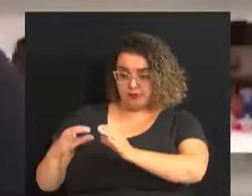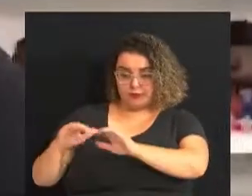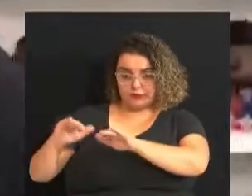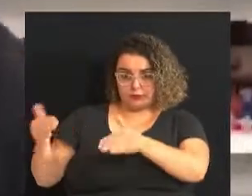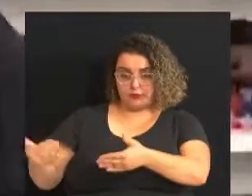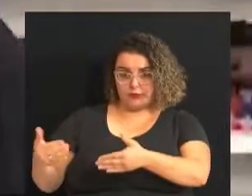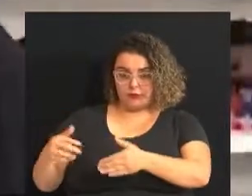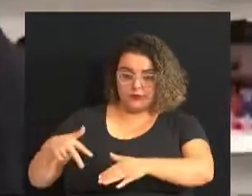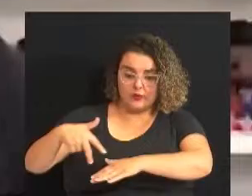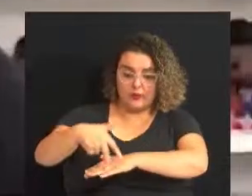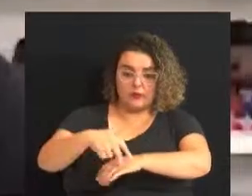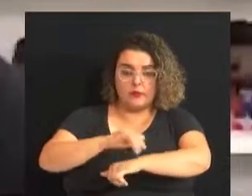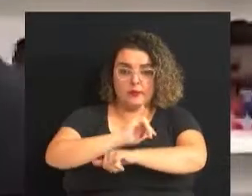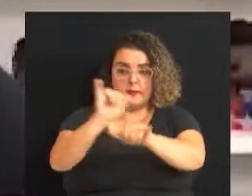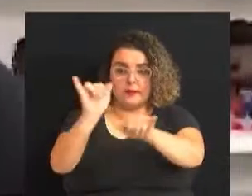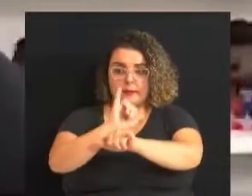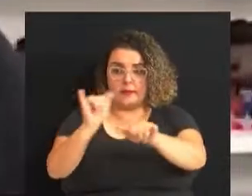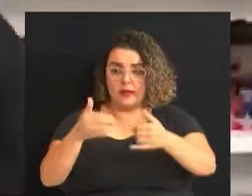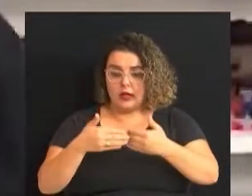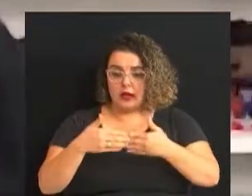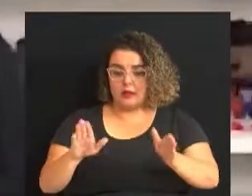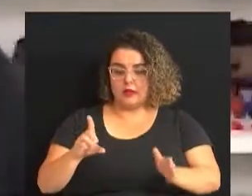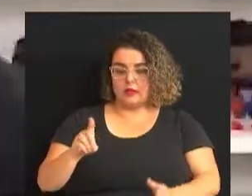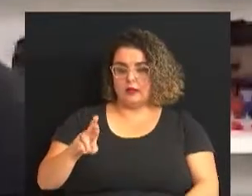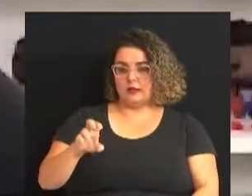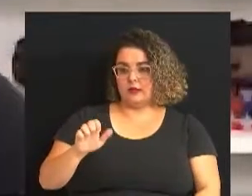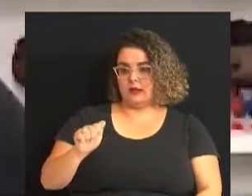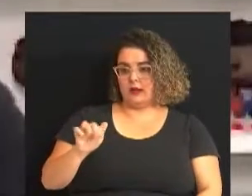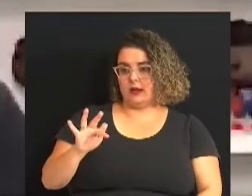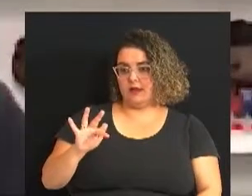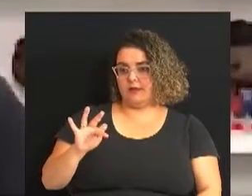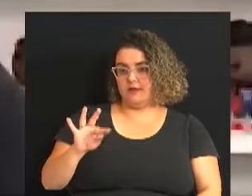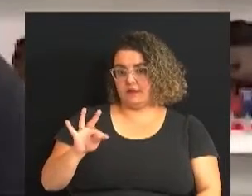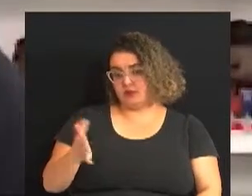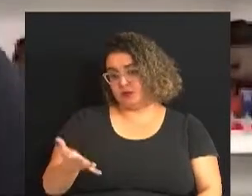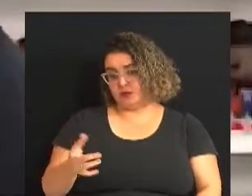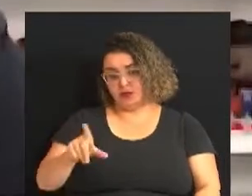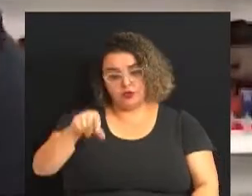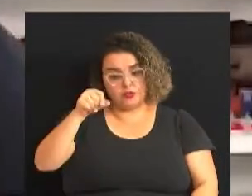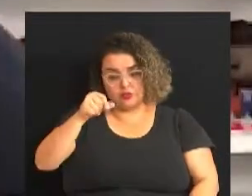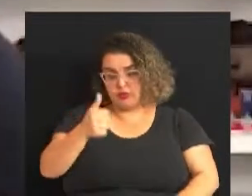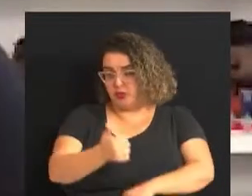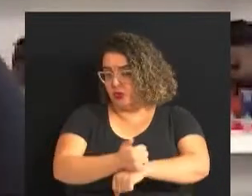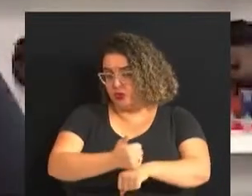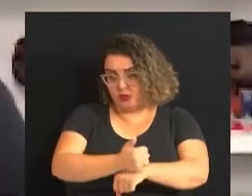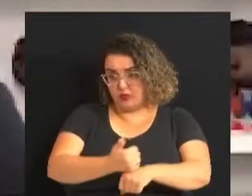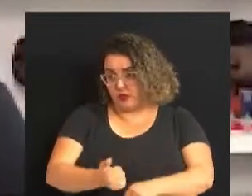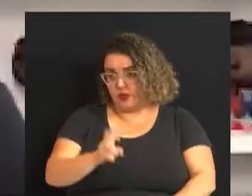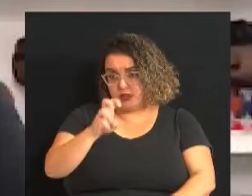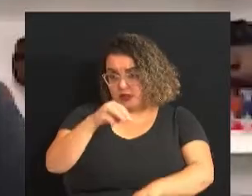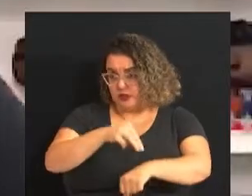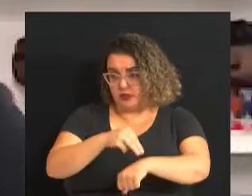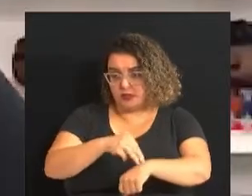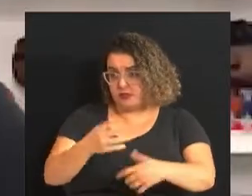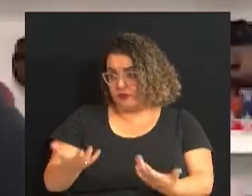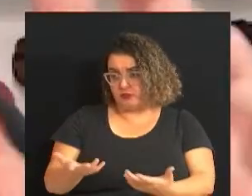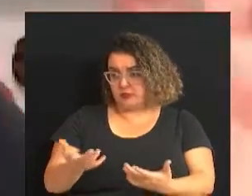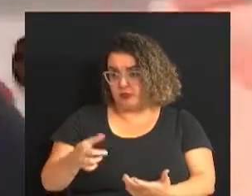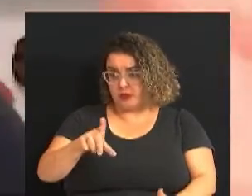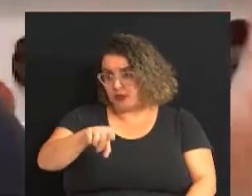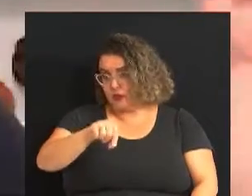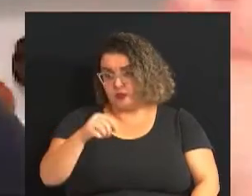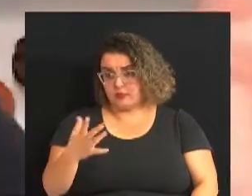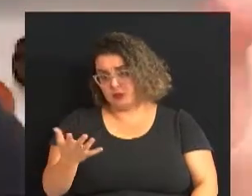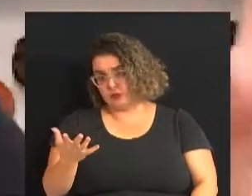público e anuncia a abertura do draft. Você tem 5 minutos para escolher um jogador, e a partir desses 5 minutos você escolhe um jogador.